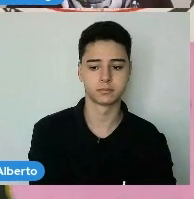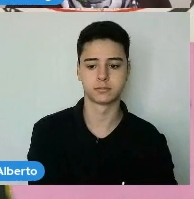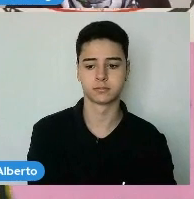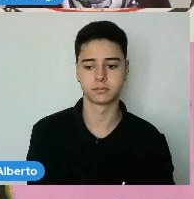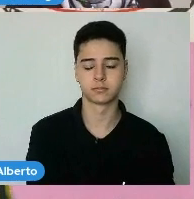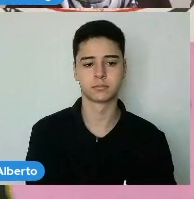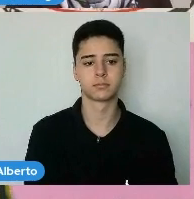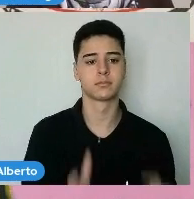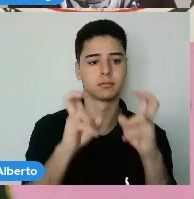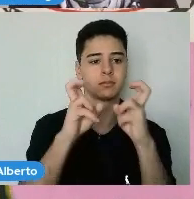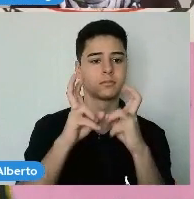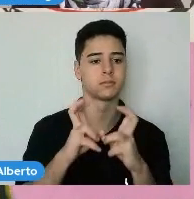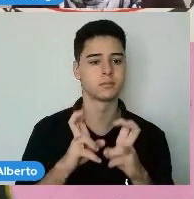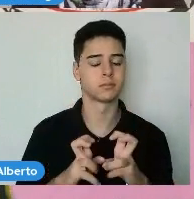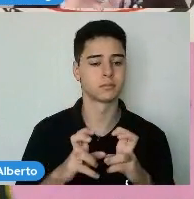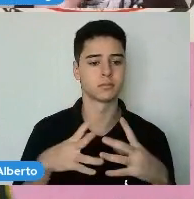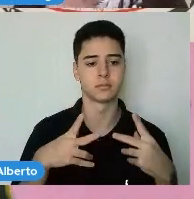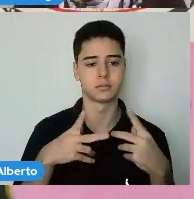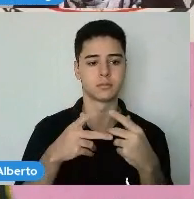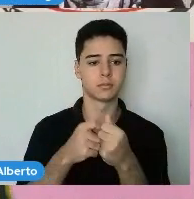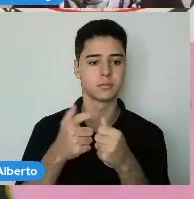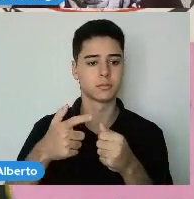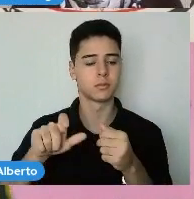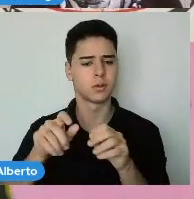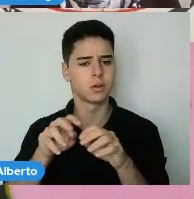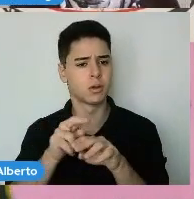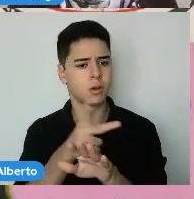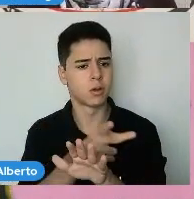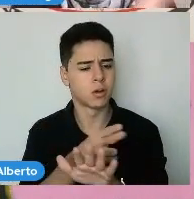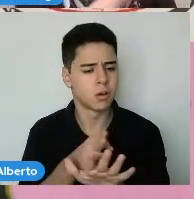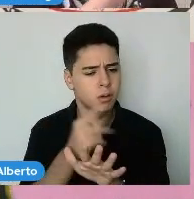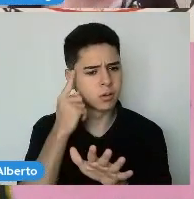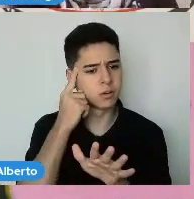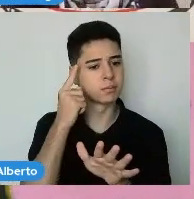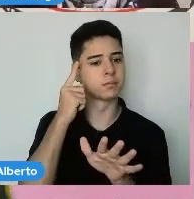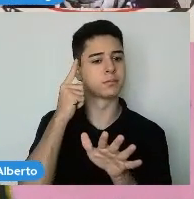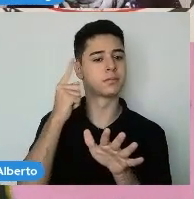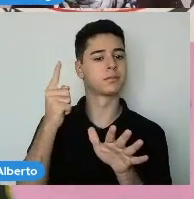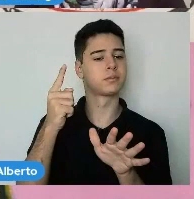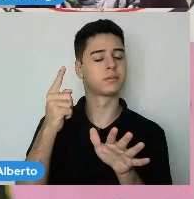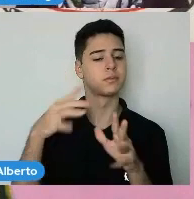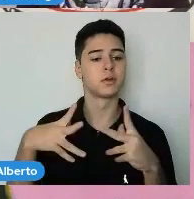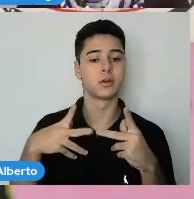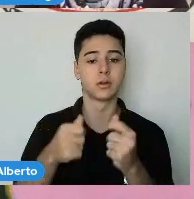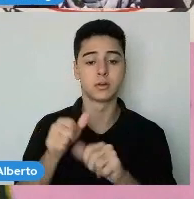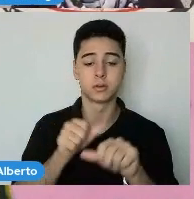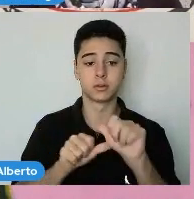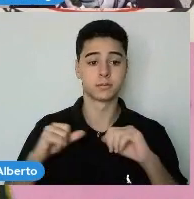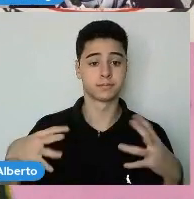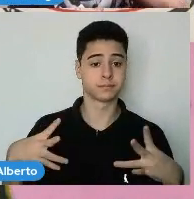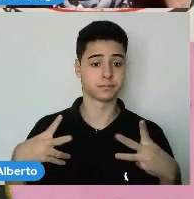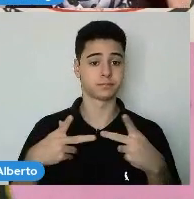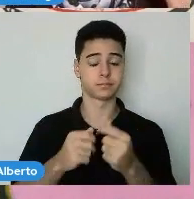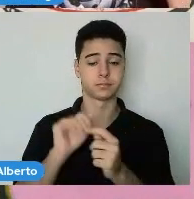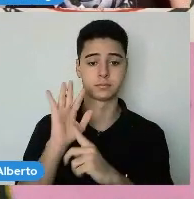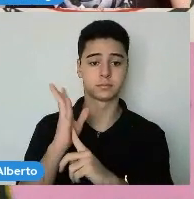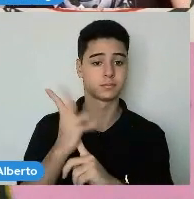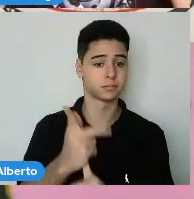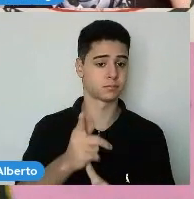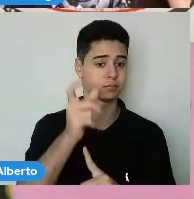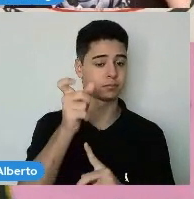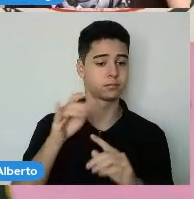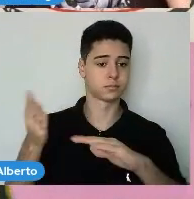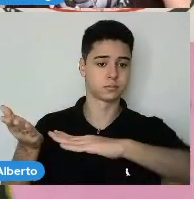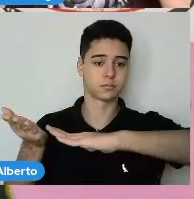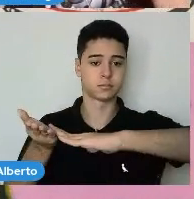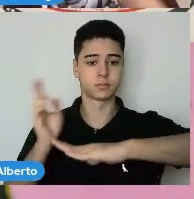Temáticas contemporâneas. Outra, assim, acho que é a principal ideia que vai transversalizar a arte contemporânea, né? Como o